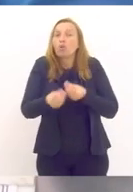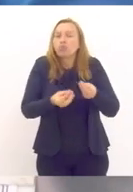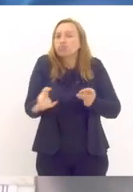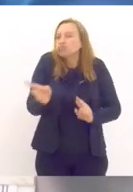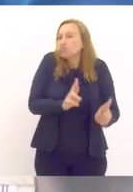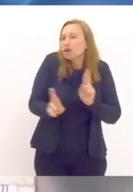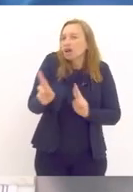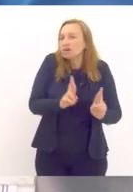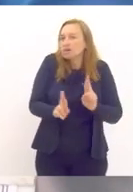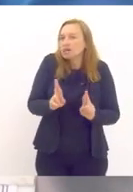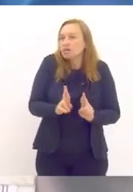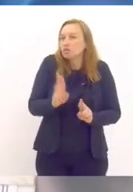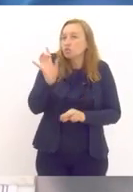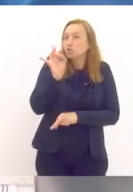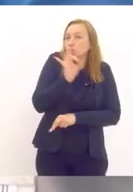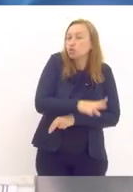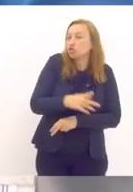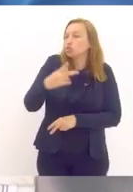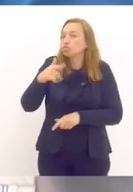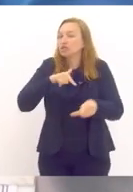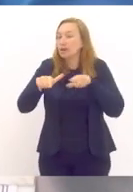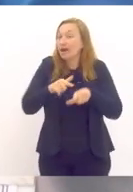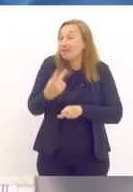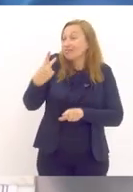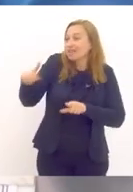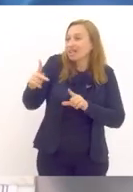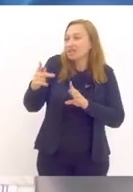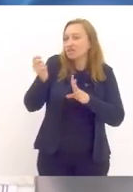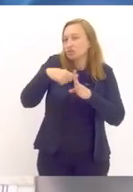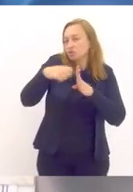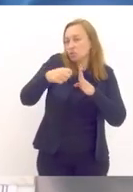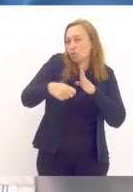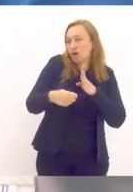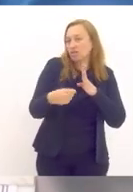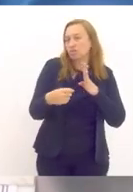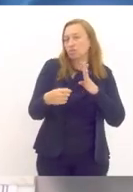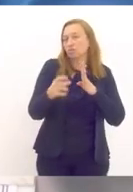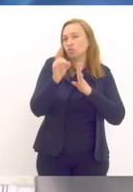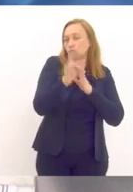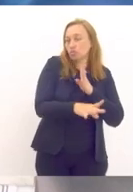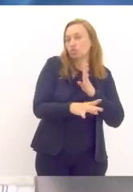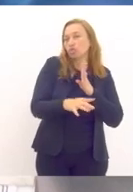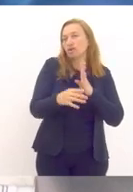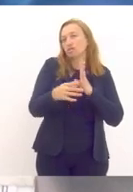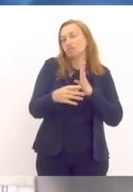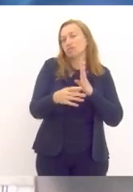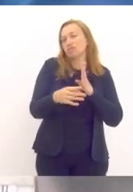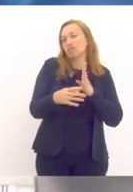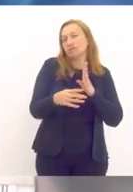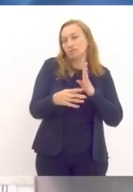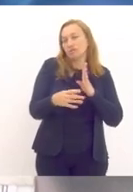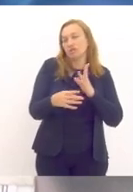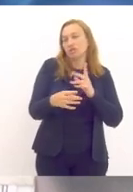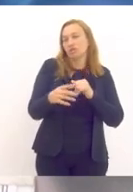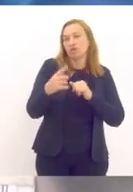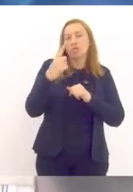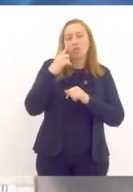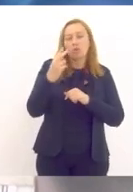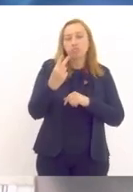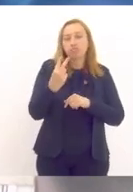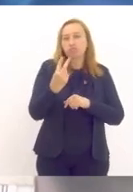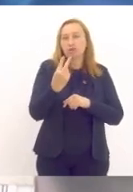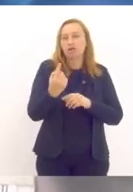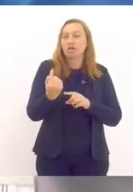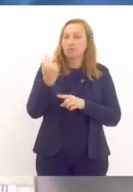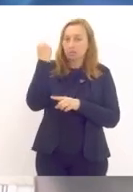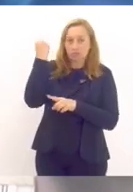relação dele no último quadrimestre, se ele cumpriu ou não cumpriu meta, por que não cumpriu, enfim. Nós vamos estar olhando para trás nessa audiência. Não impede que no